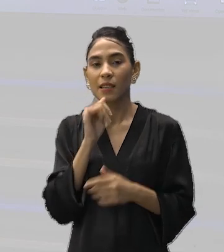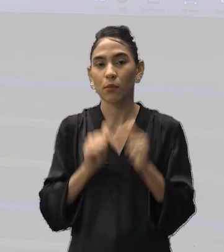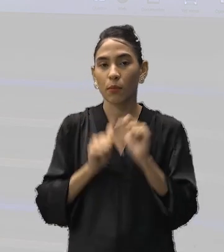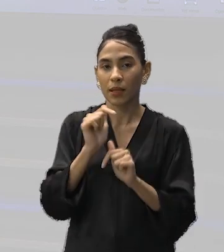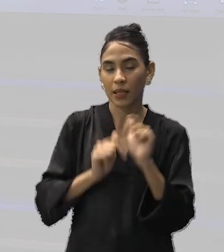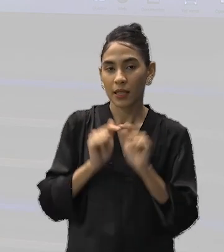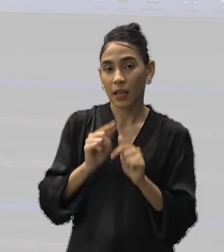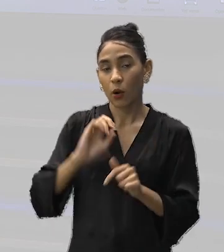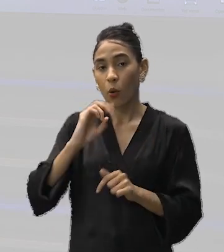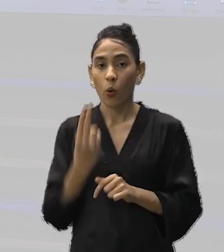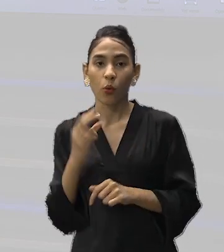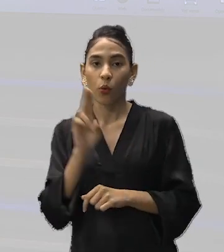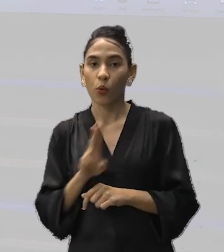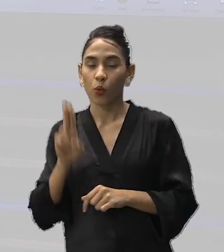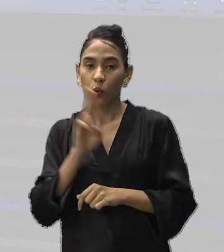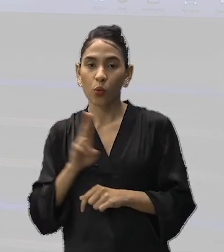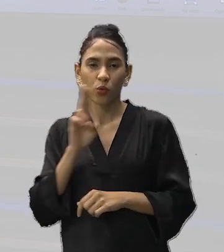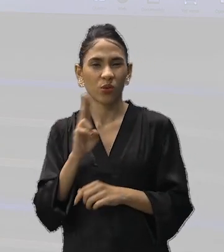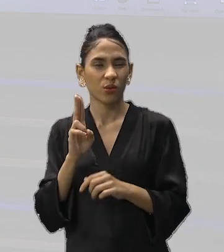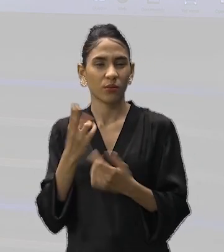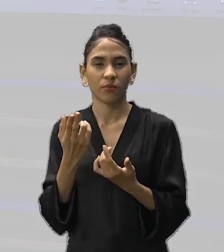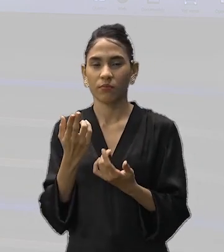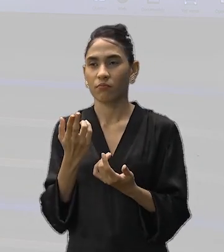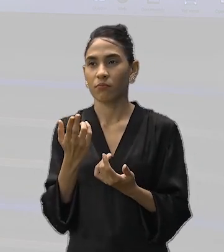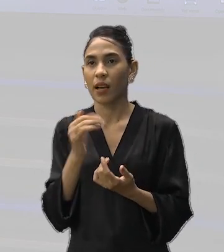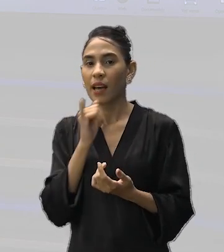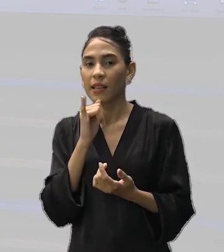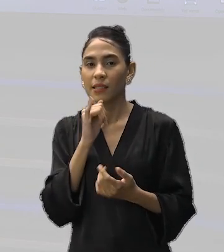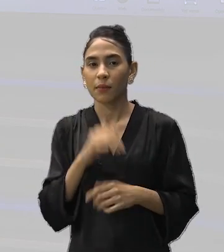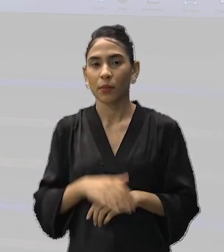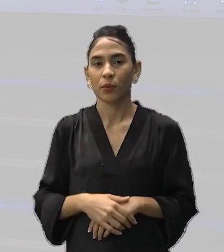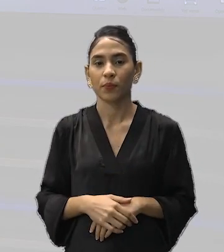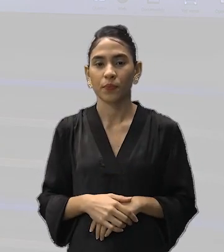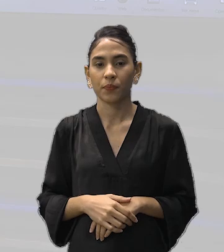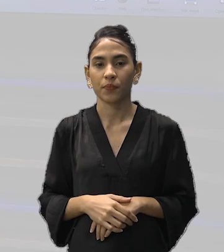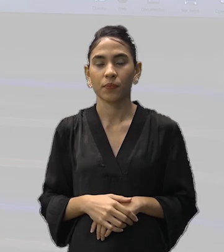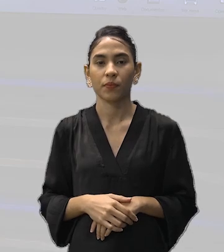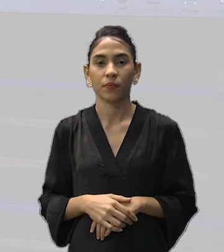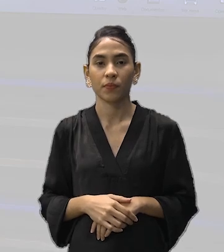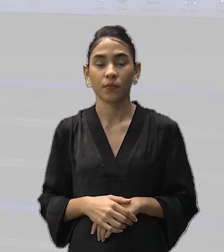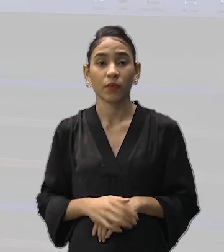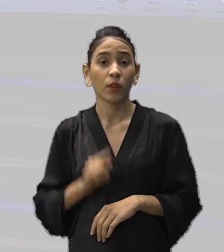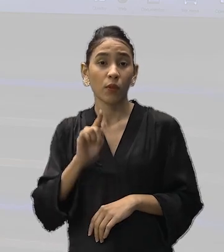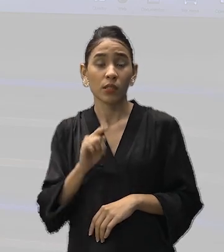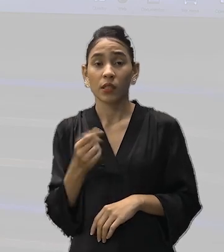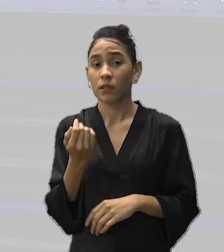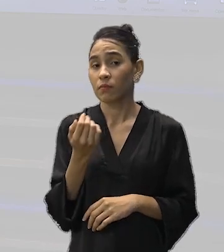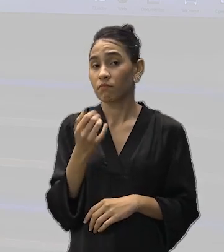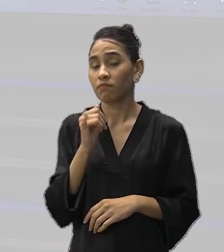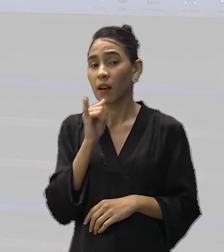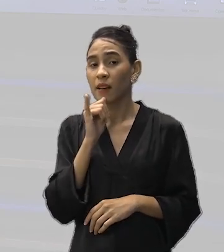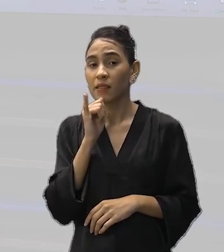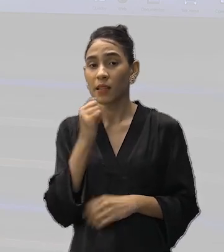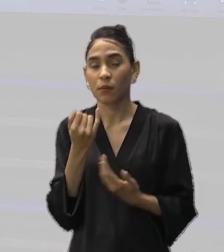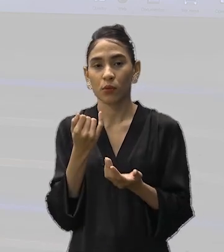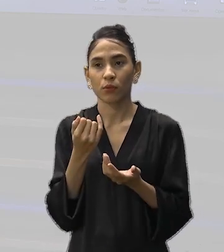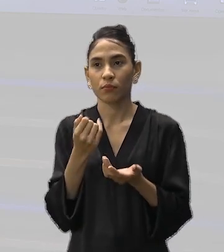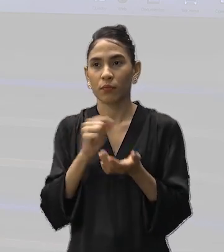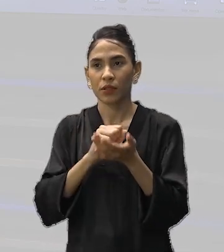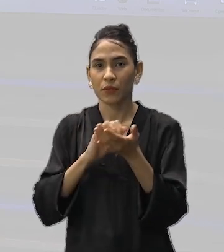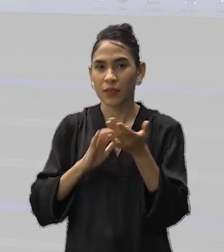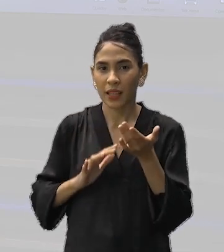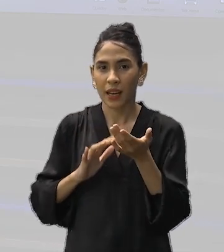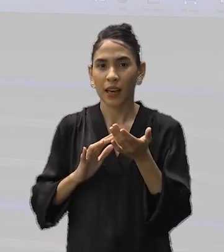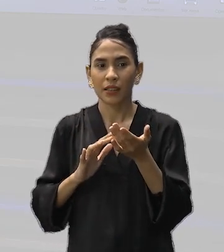repente fazer uso de um bem, de repente você fazer uso, né, de alguma atividade. Essa atividade,